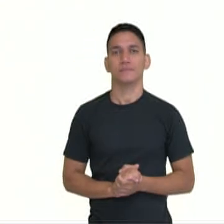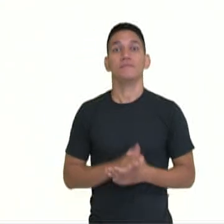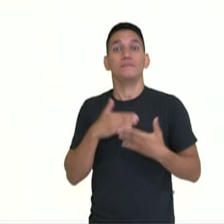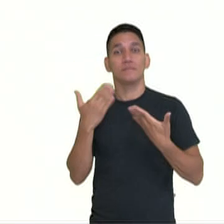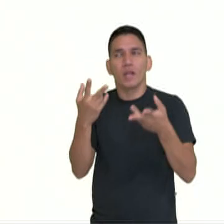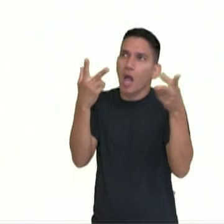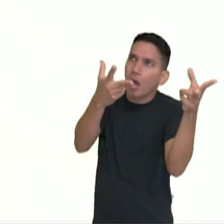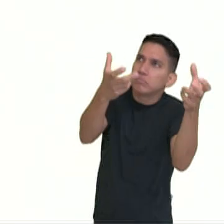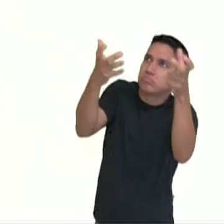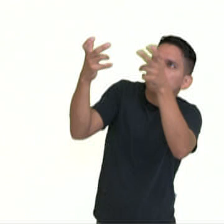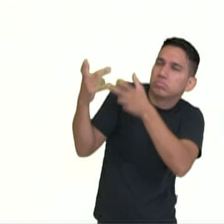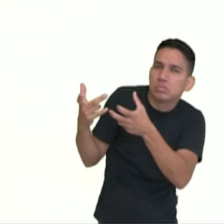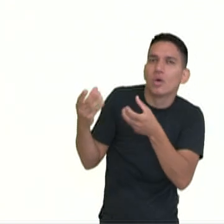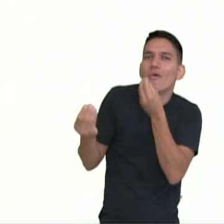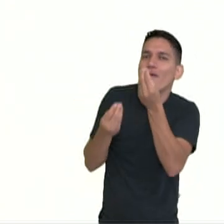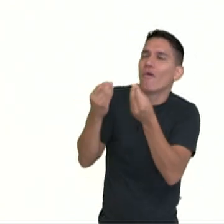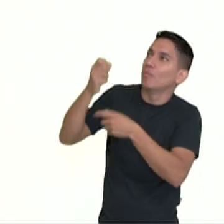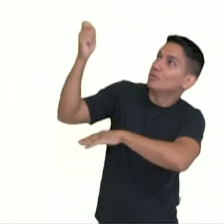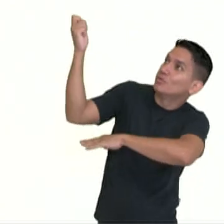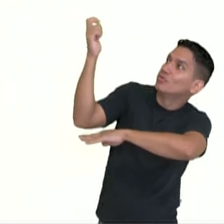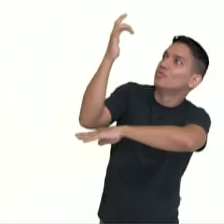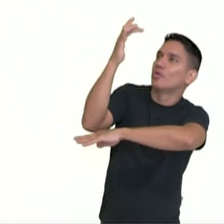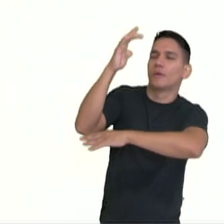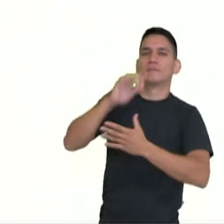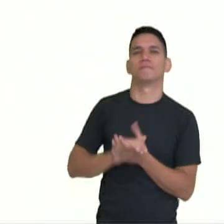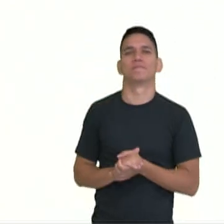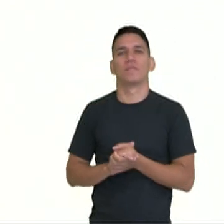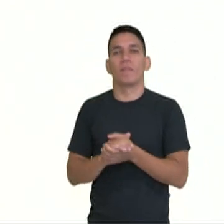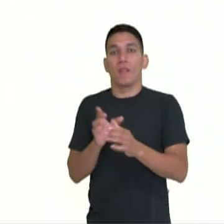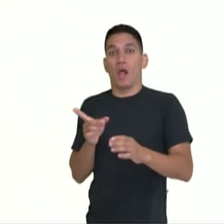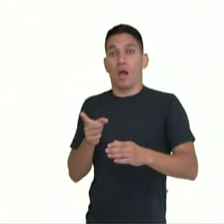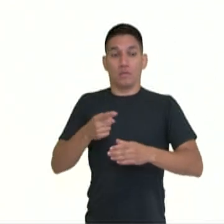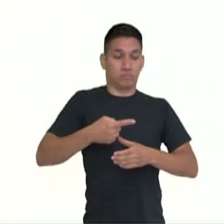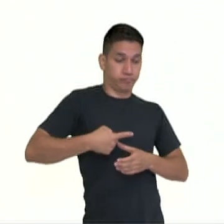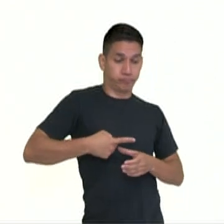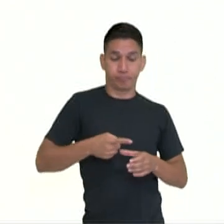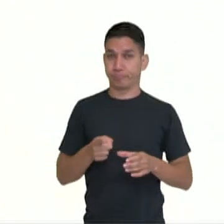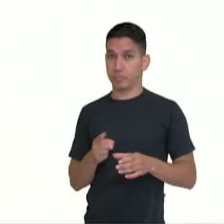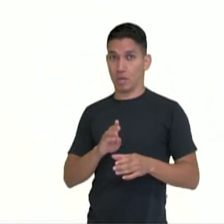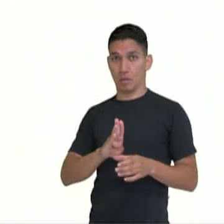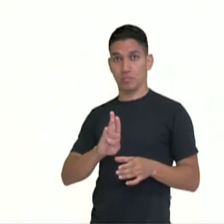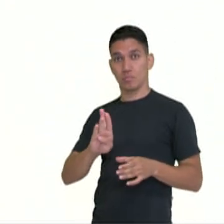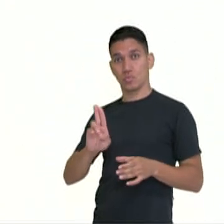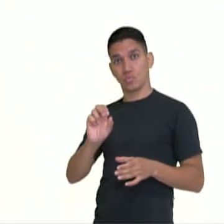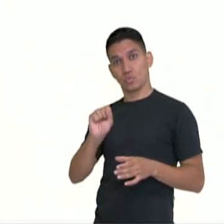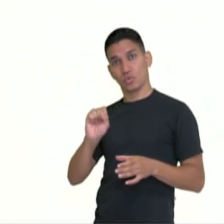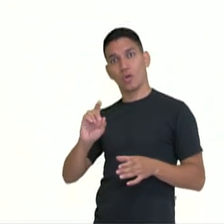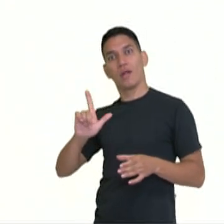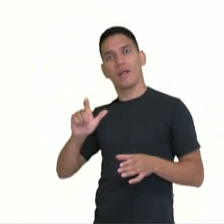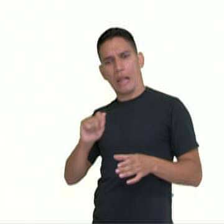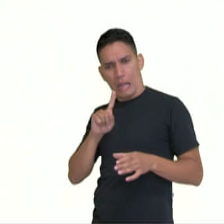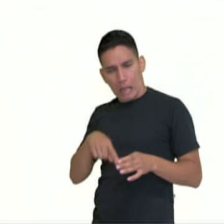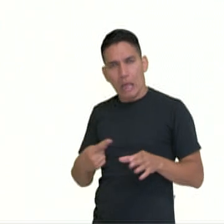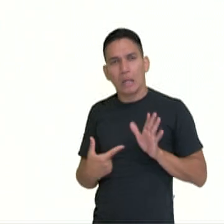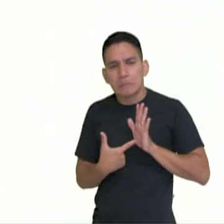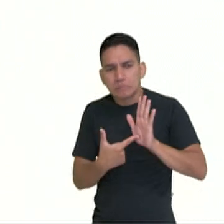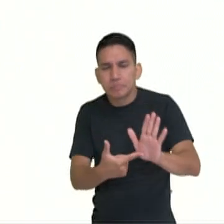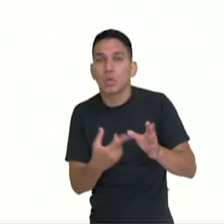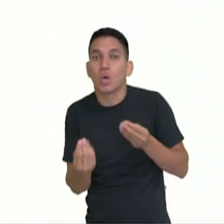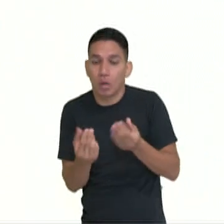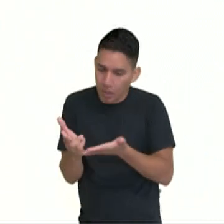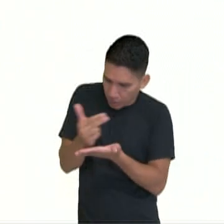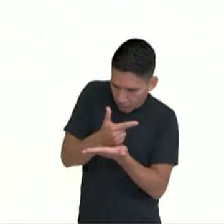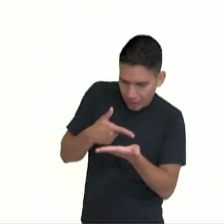da observação do Sol. A bússola é um instrumento que tem desenhado a rosa dos ventos, que indica o